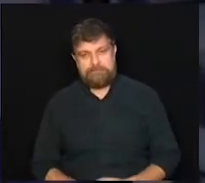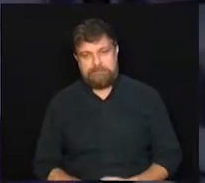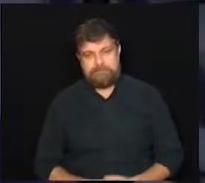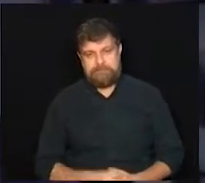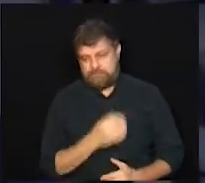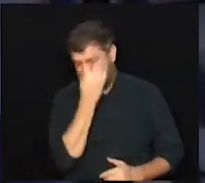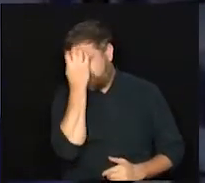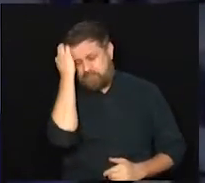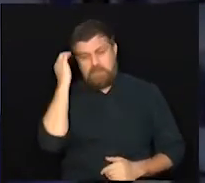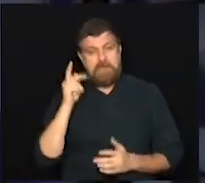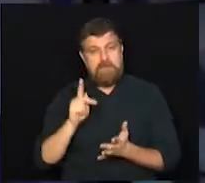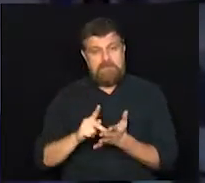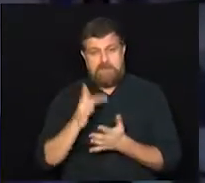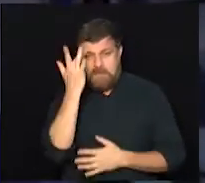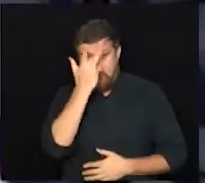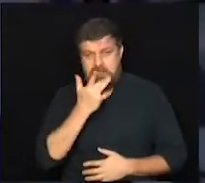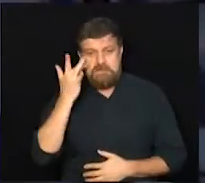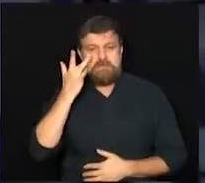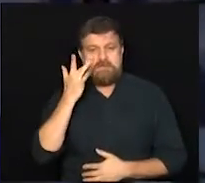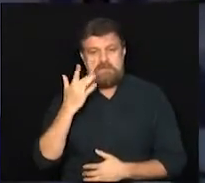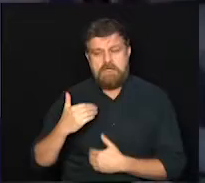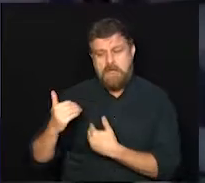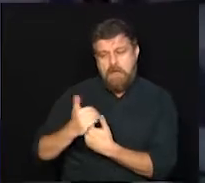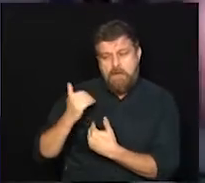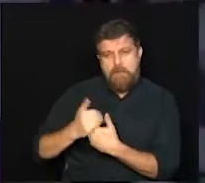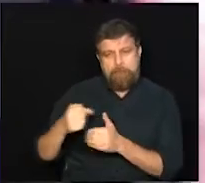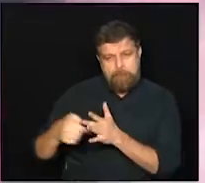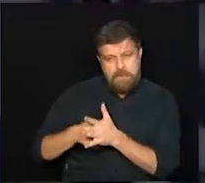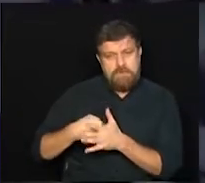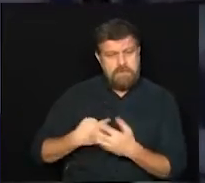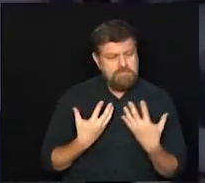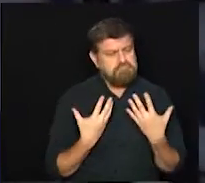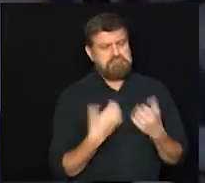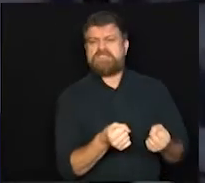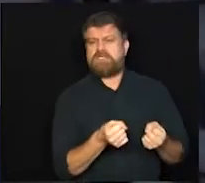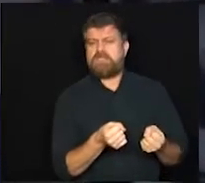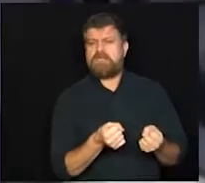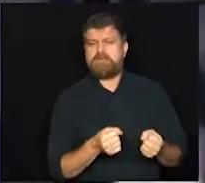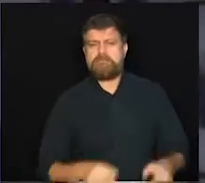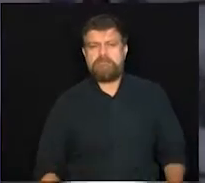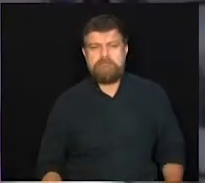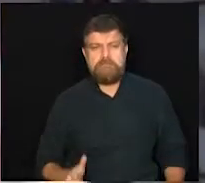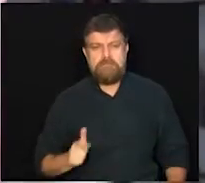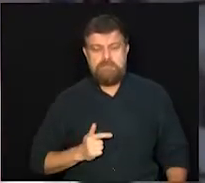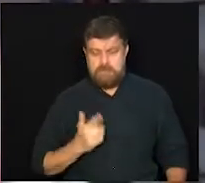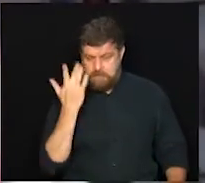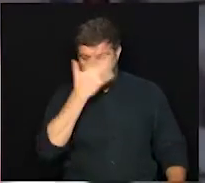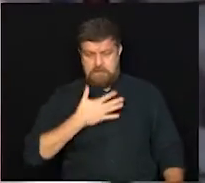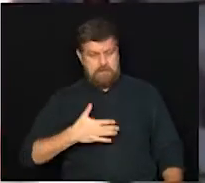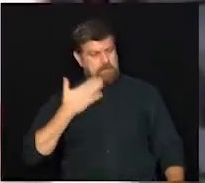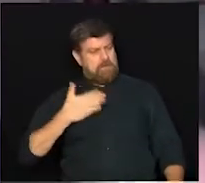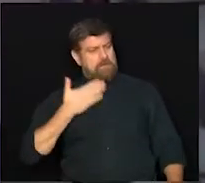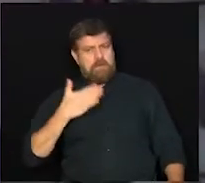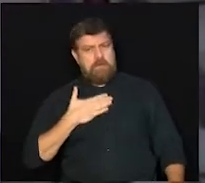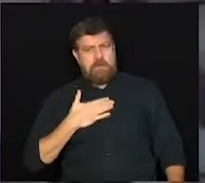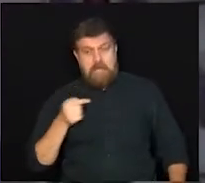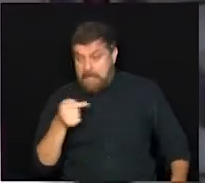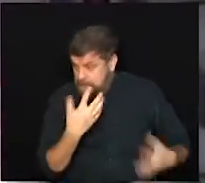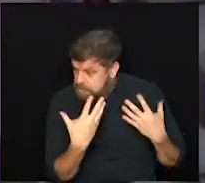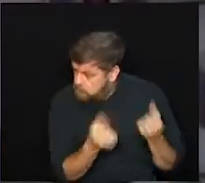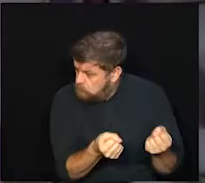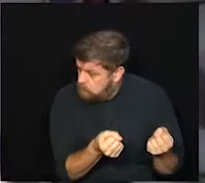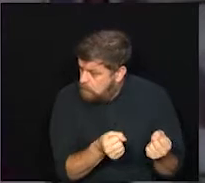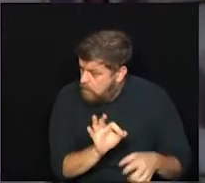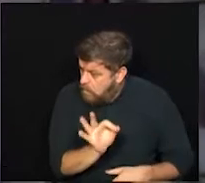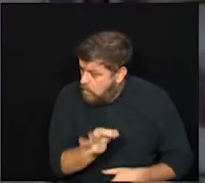E na verdade, ele mandou me sondar se eu topasse, e eu topei, né? E ele ficou assustado, nossa, ele aceitou e